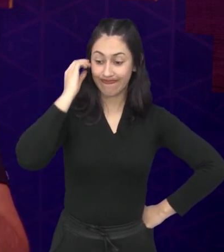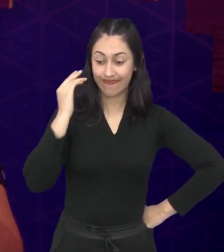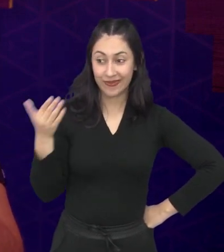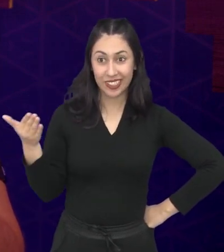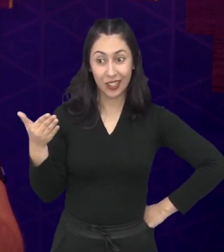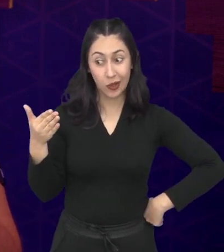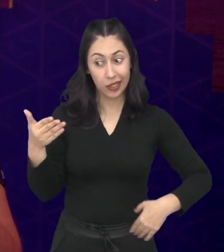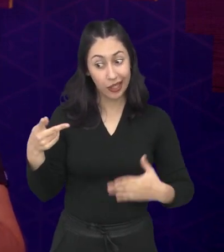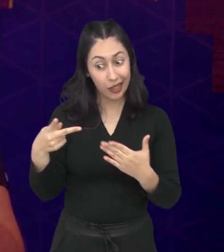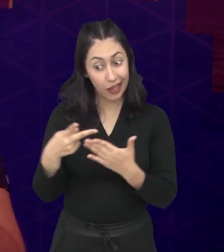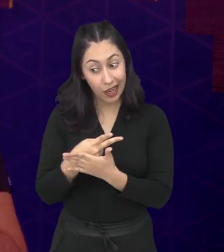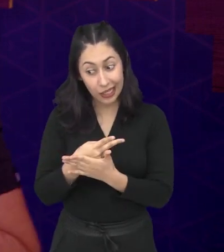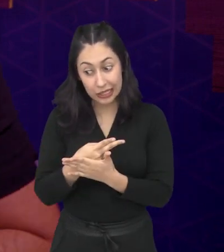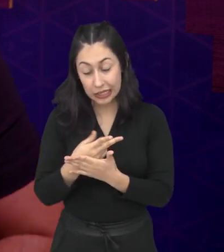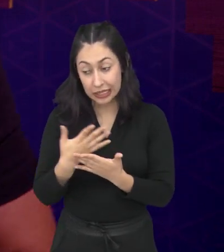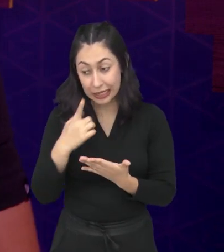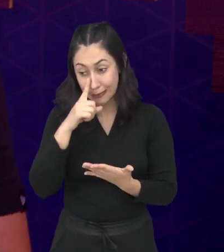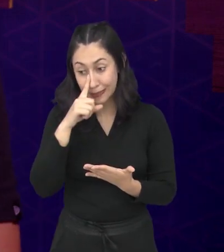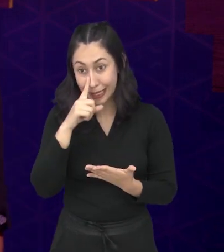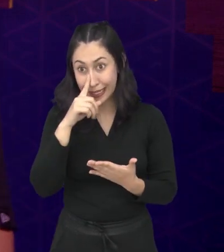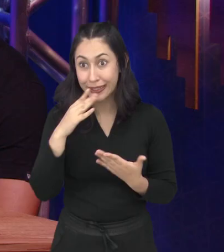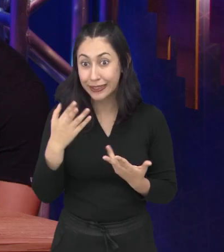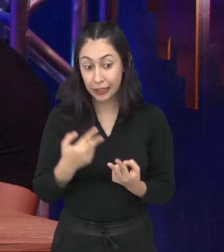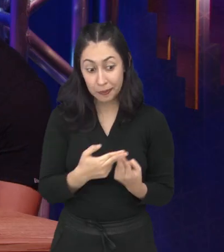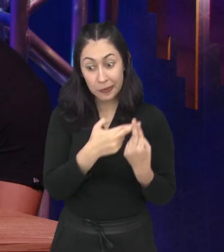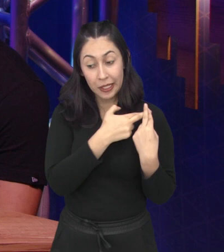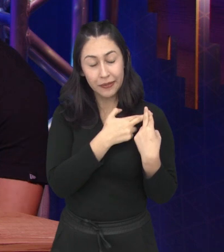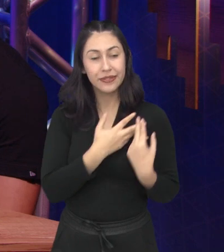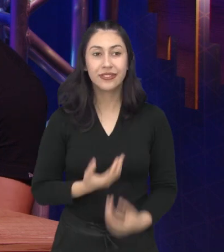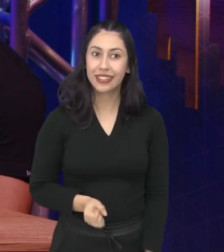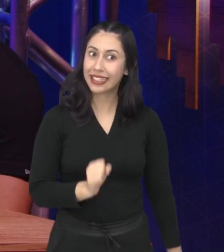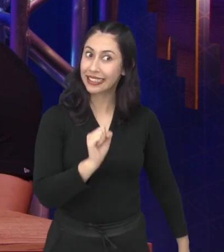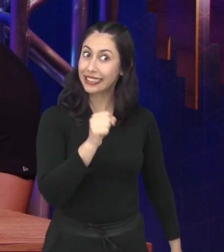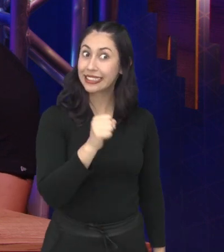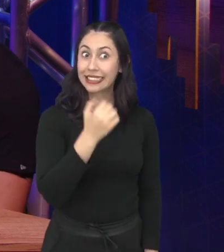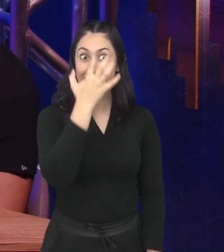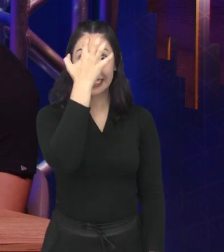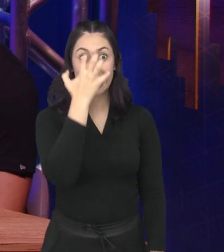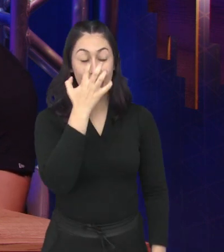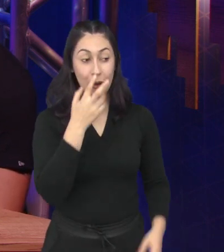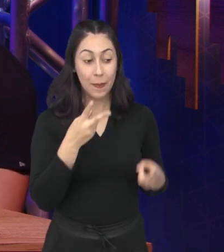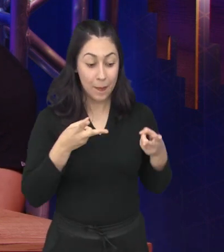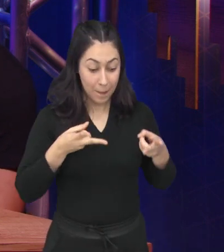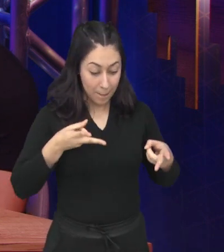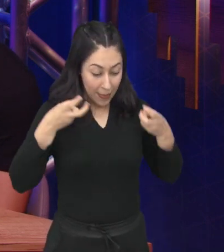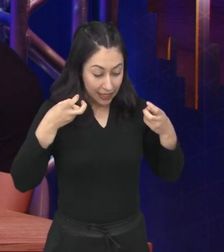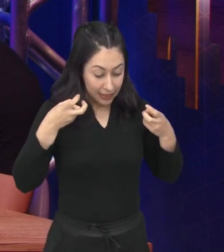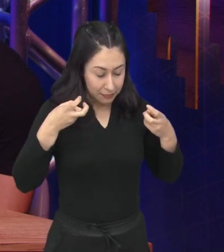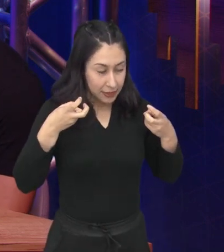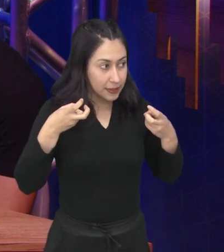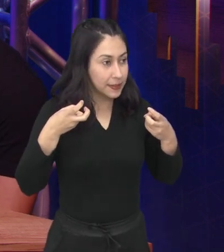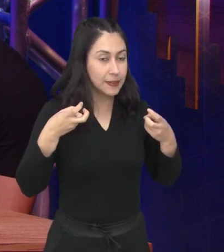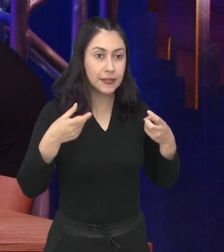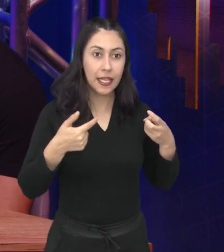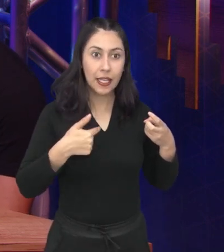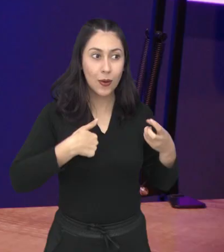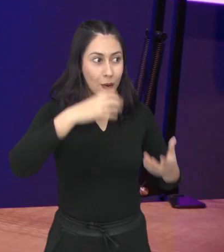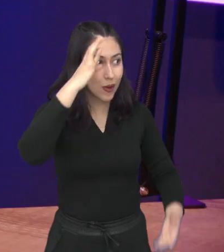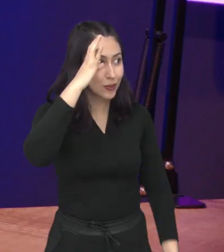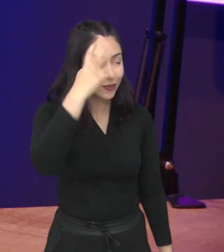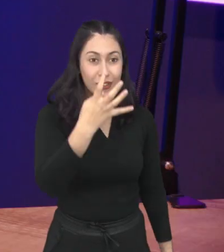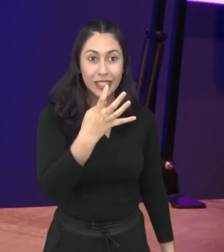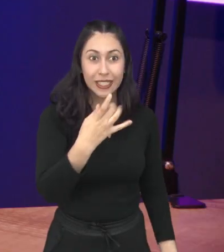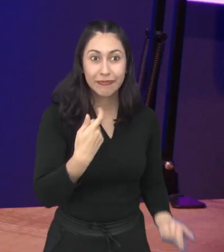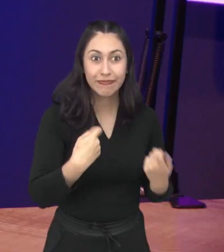agora pode dar errado. Aí é quando a gente Eu acho virou que adulto, né? entendeu? O negócio começa a ficar sério, você se vê muito assim.